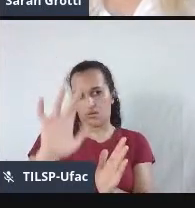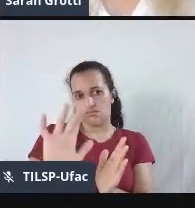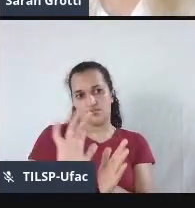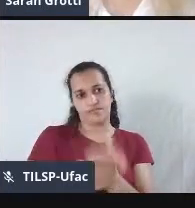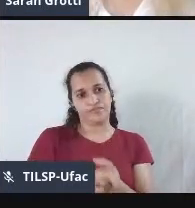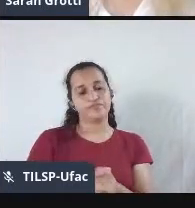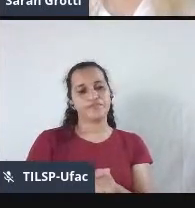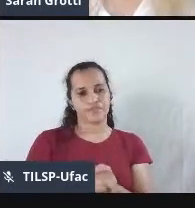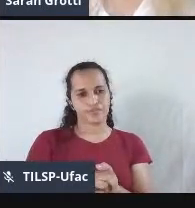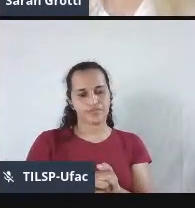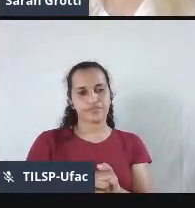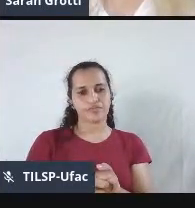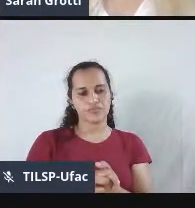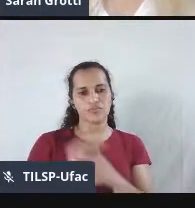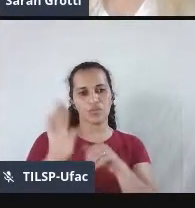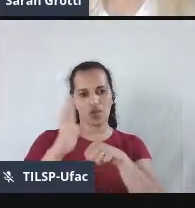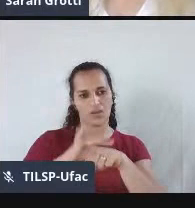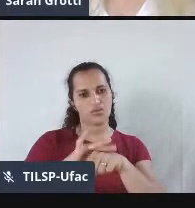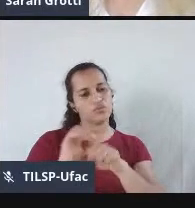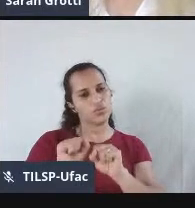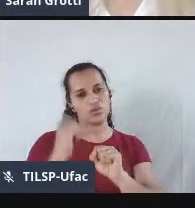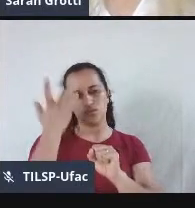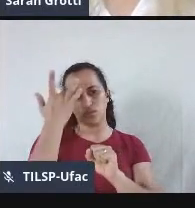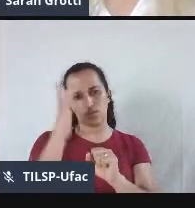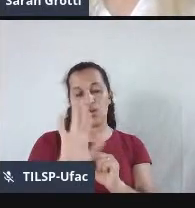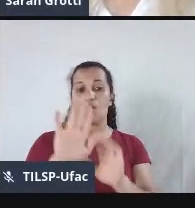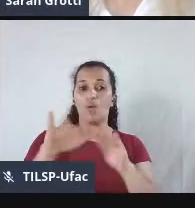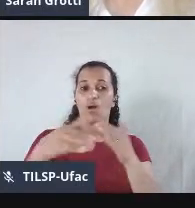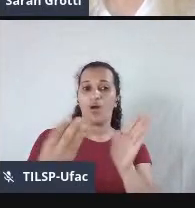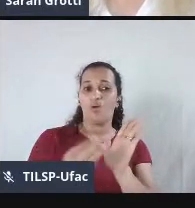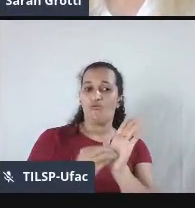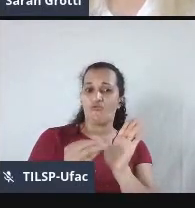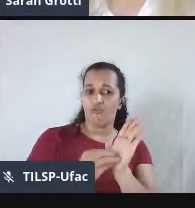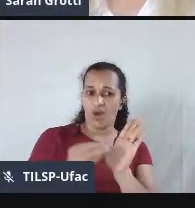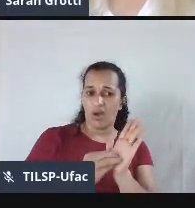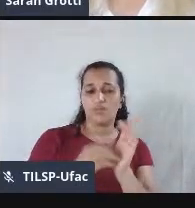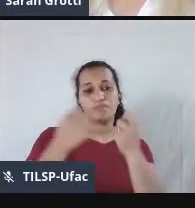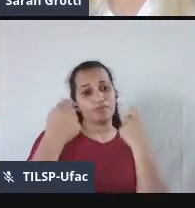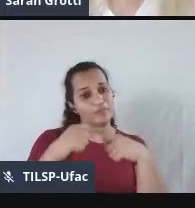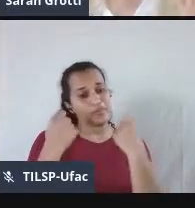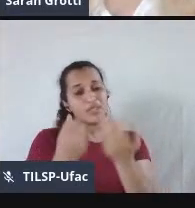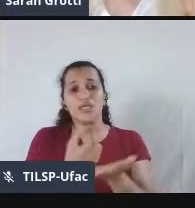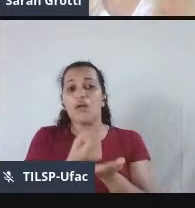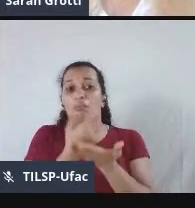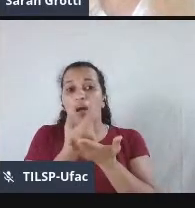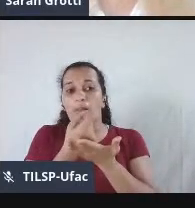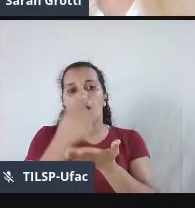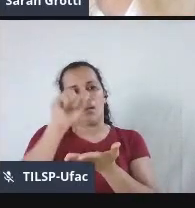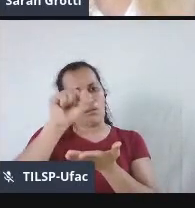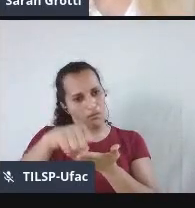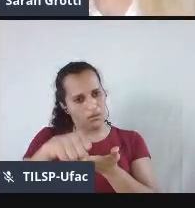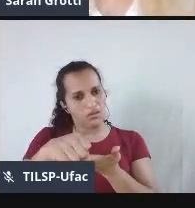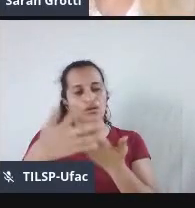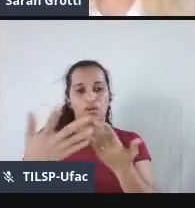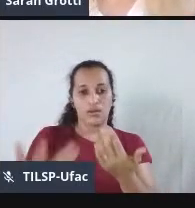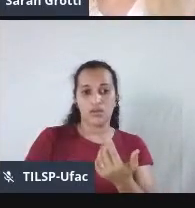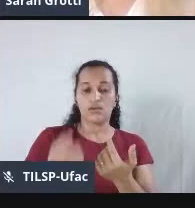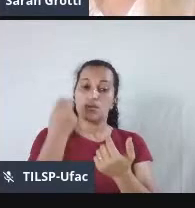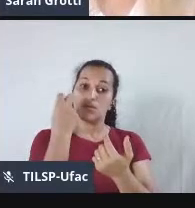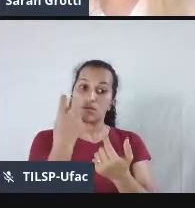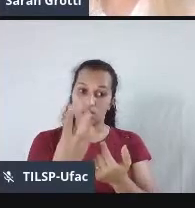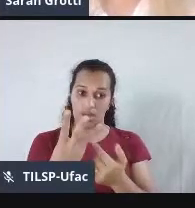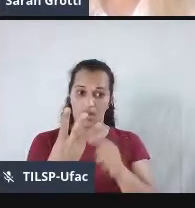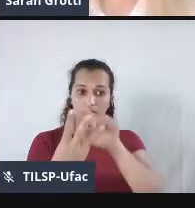Quando há falta de suplementação, quando precisa ser suplementada a B12, ela pode ser por 3 vias. A